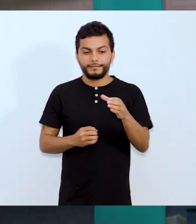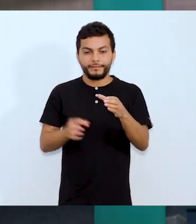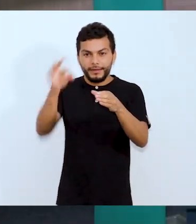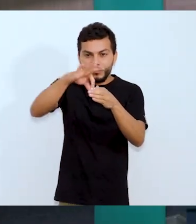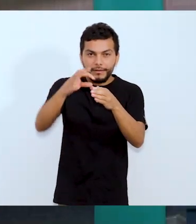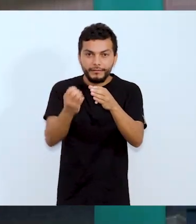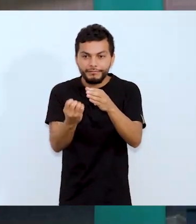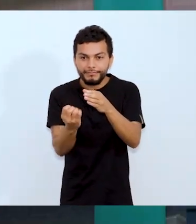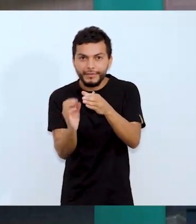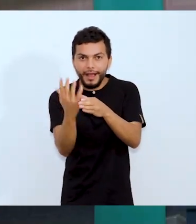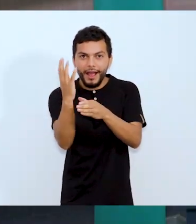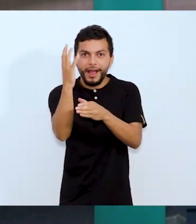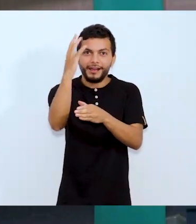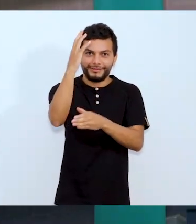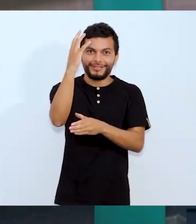árvores.